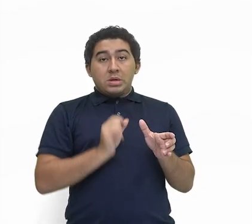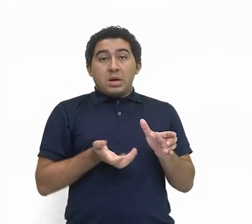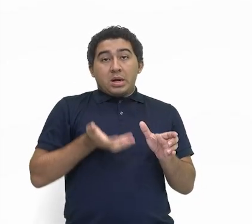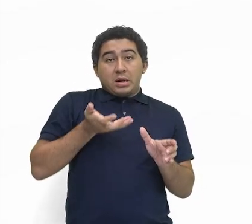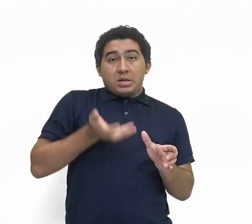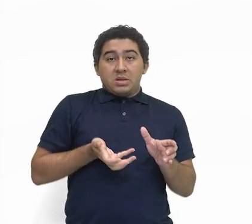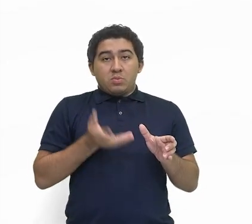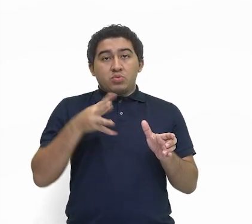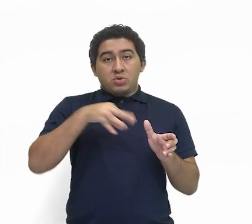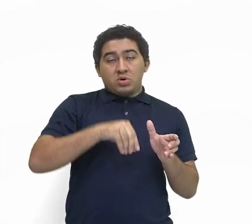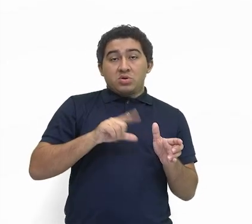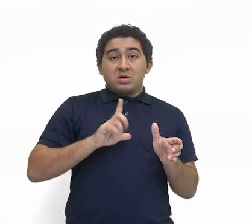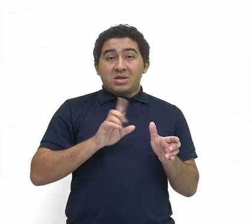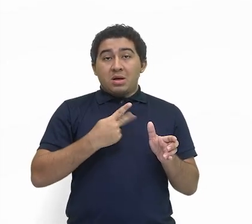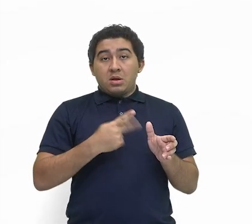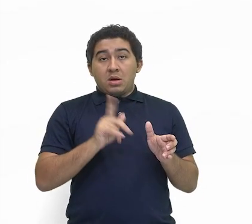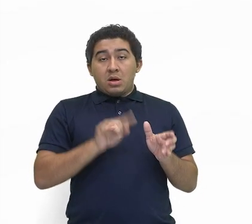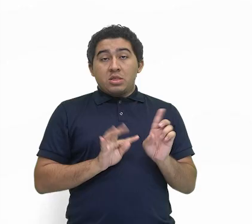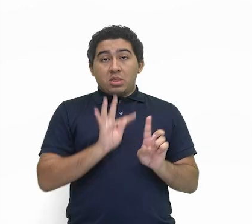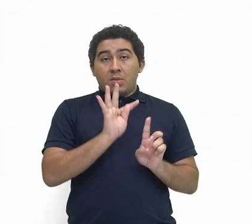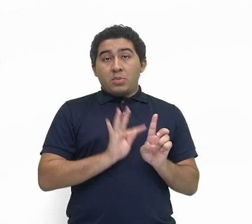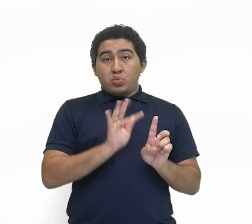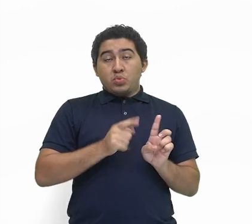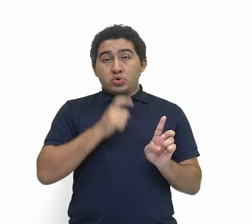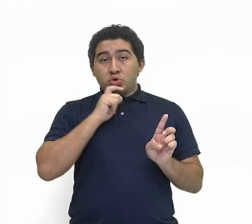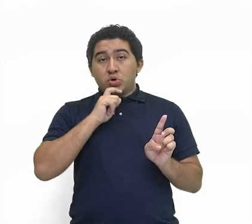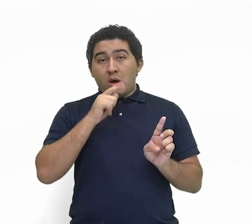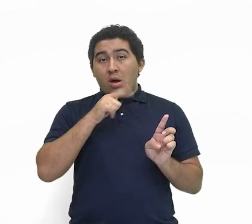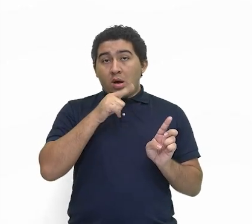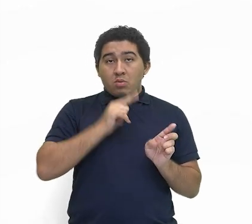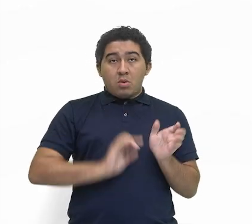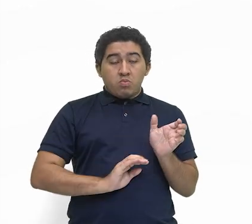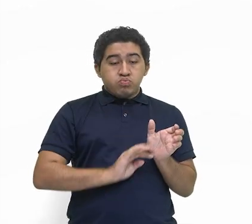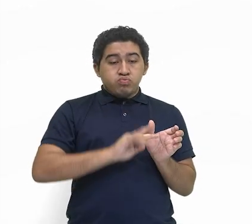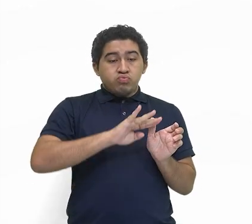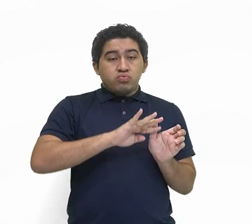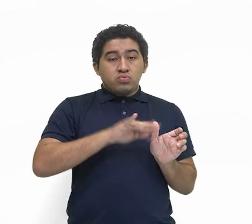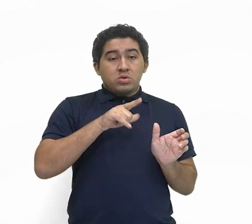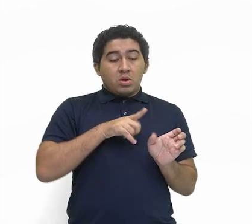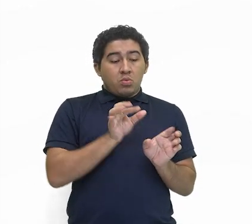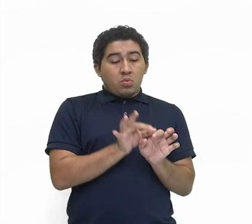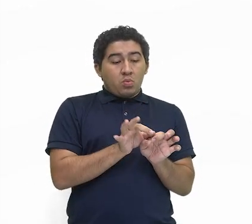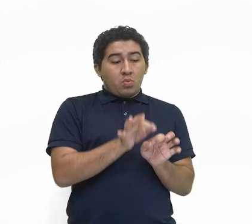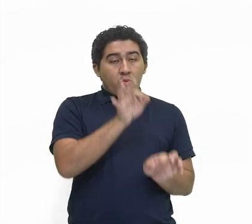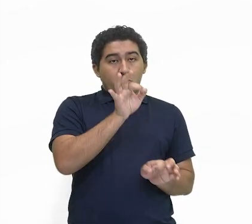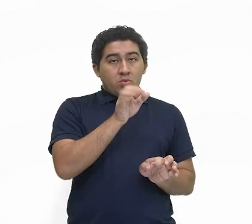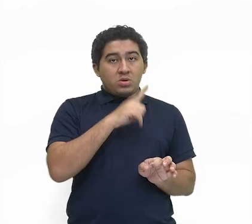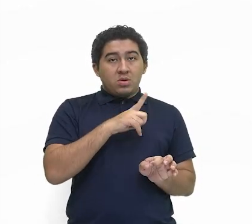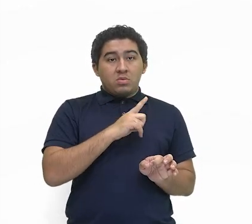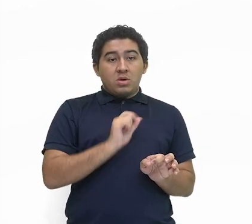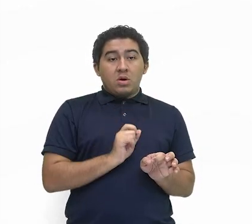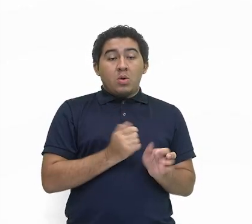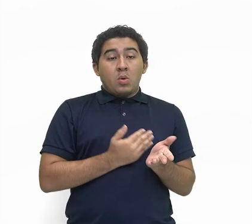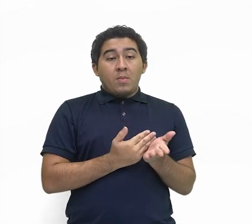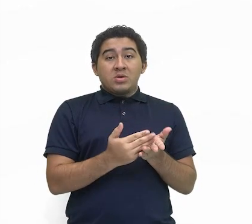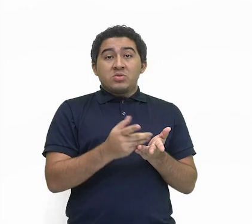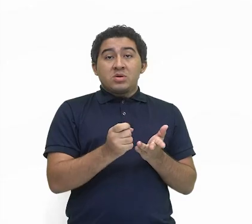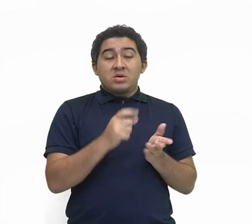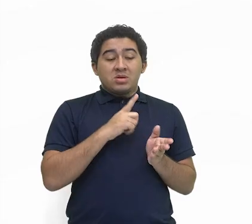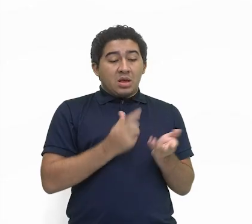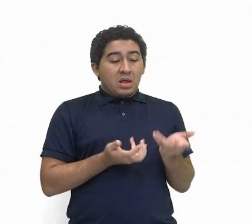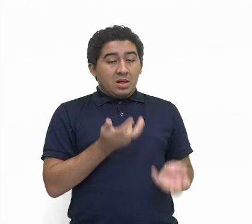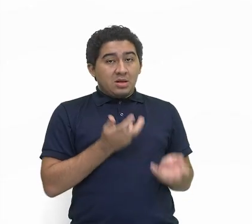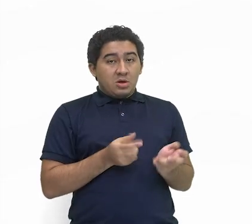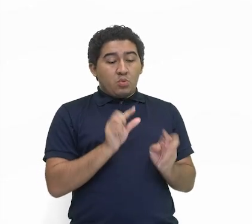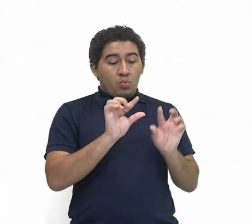equilíbrio térmico com o gelo e a água, né, o bulbo lá com a temperatura, com a substância lá dentro, ele se estabilizou